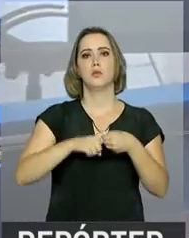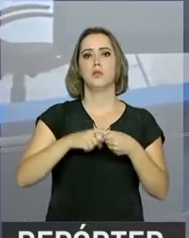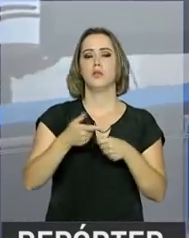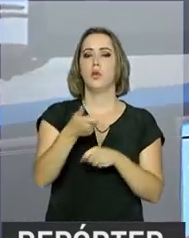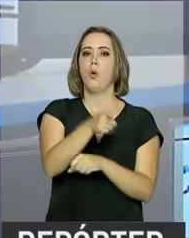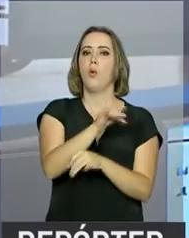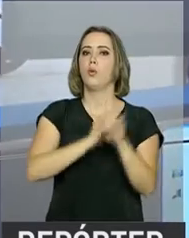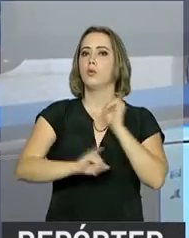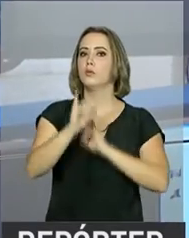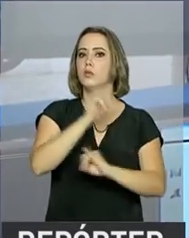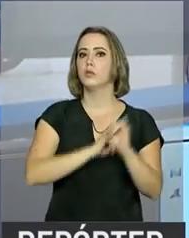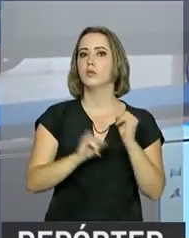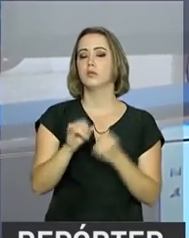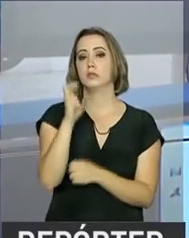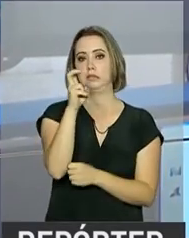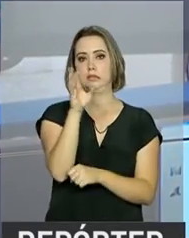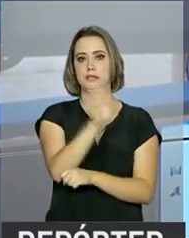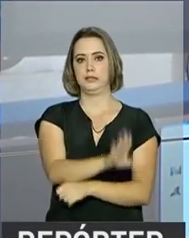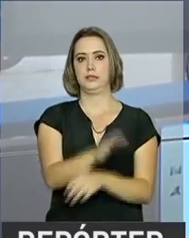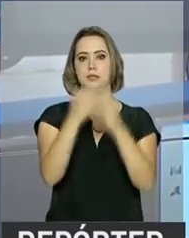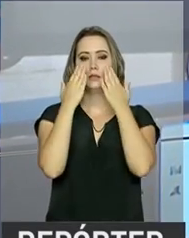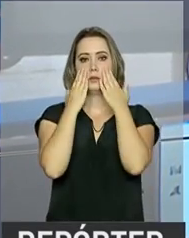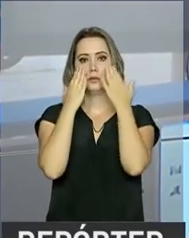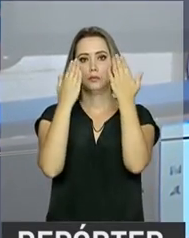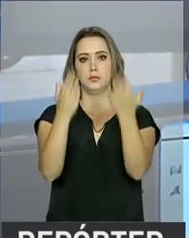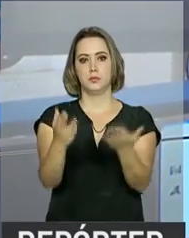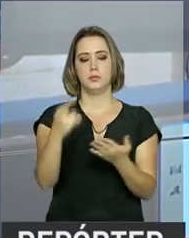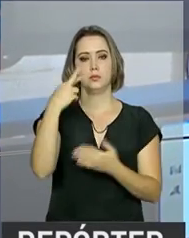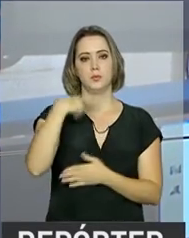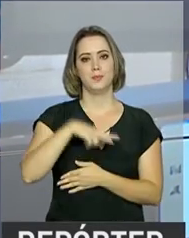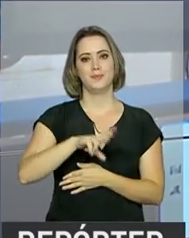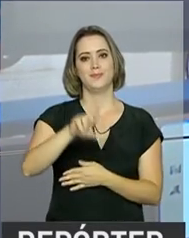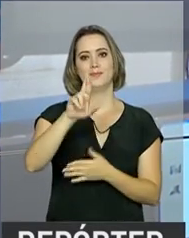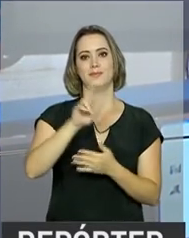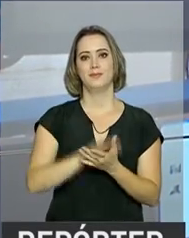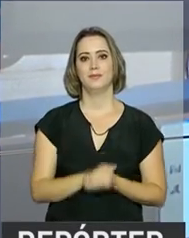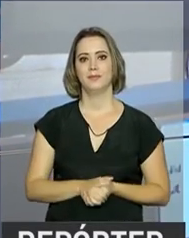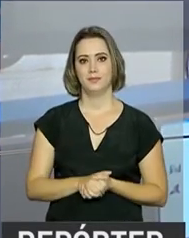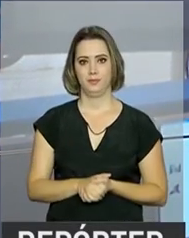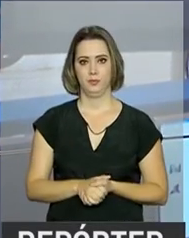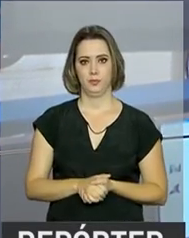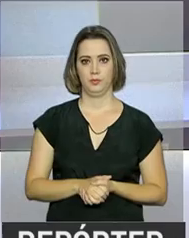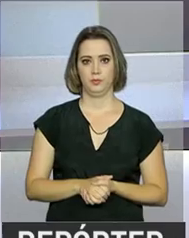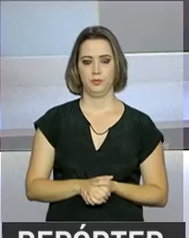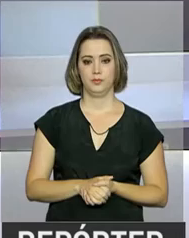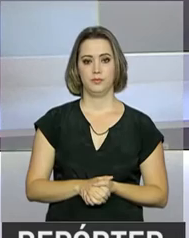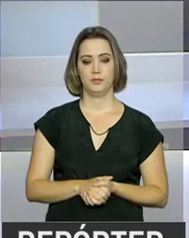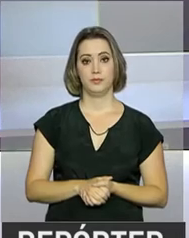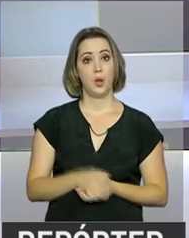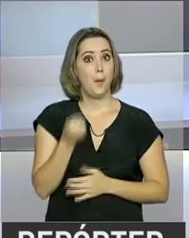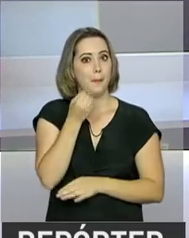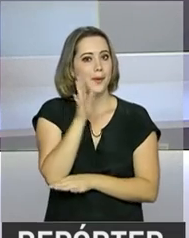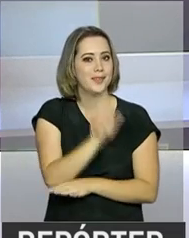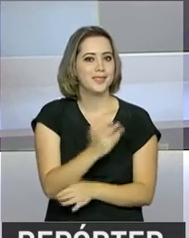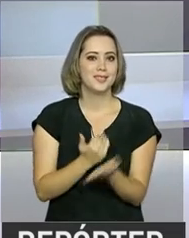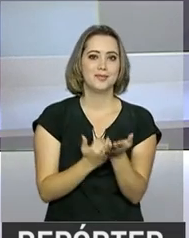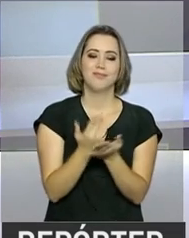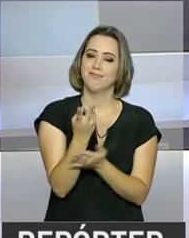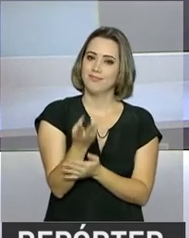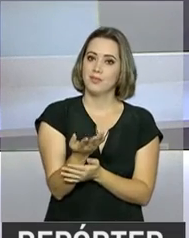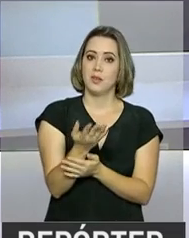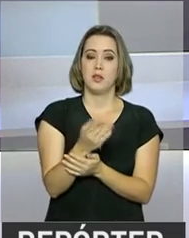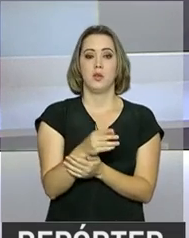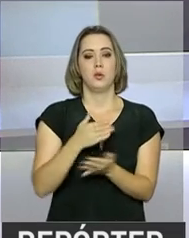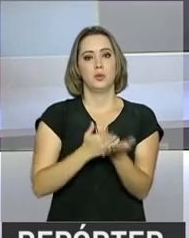outras informações ou às cinco da tarde na próxima edição do repórter e nbr uma ótima tarde pra você